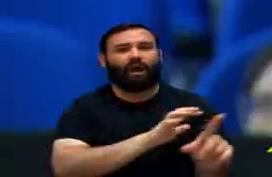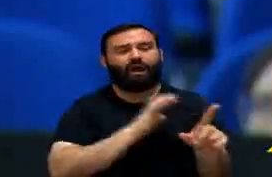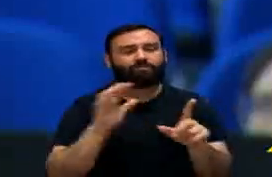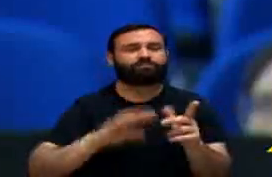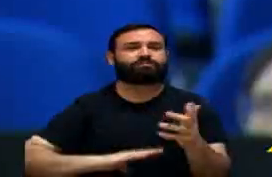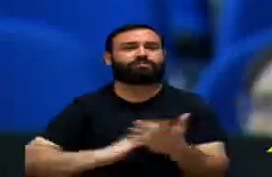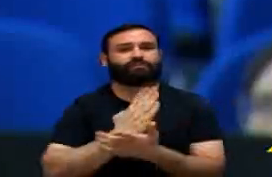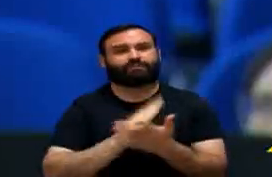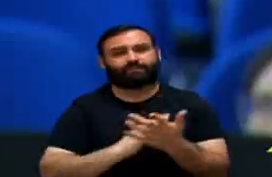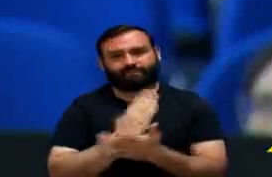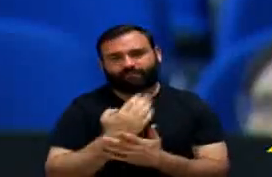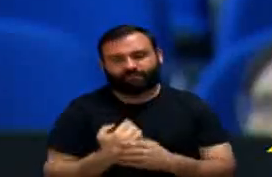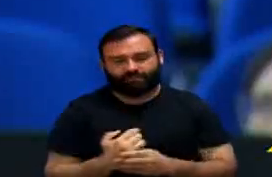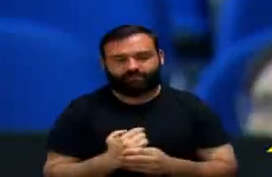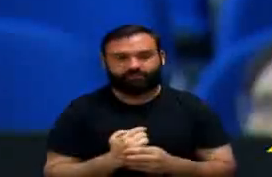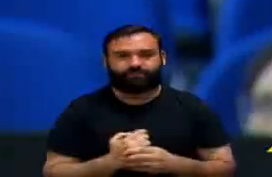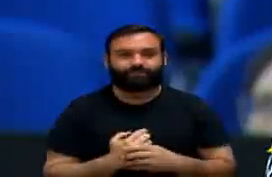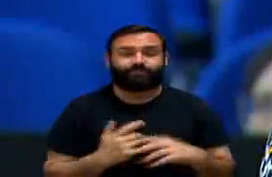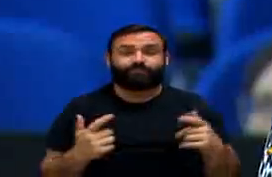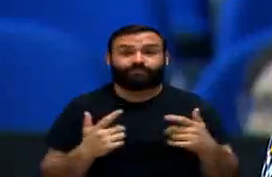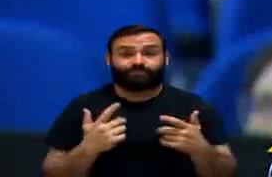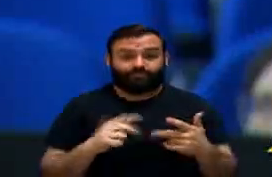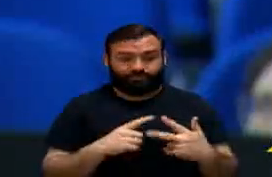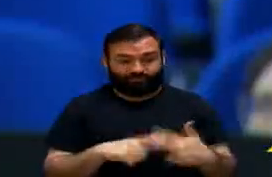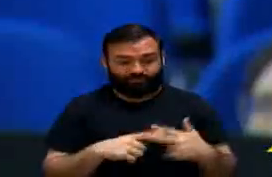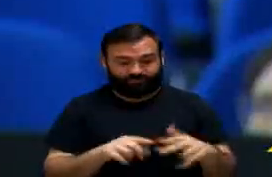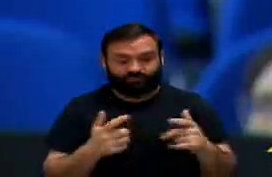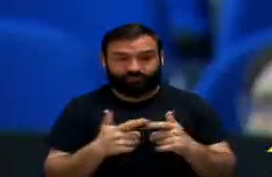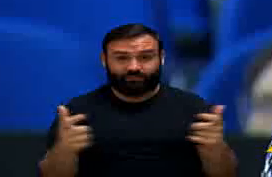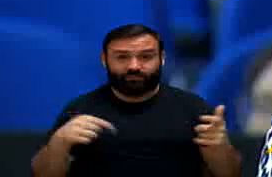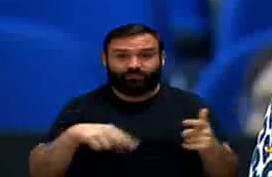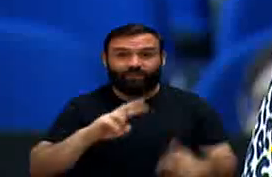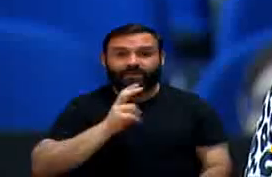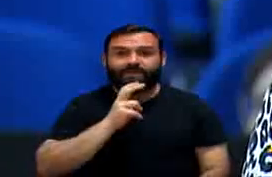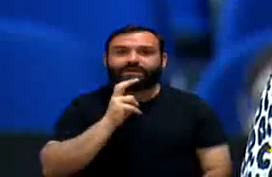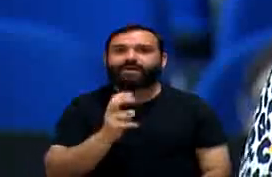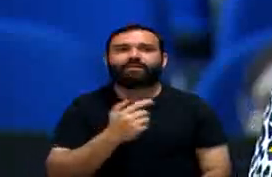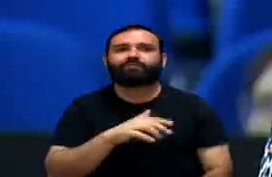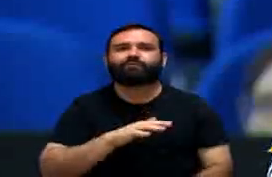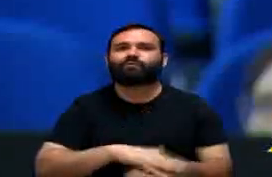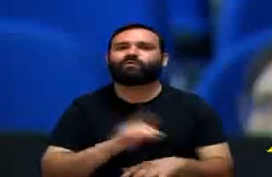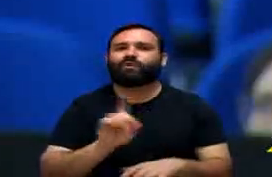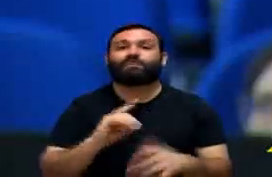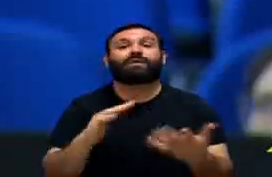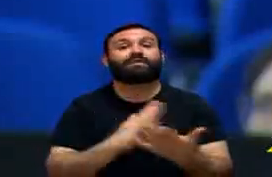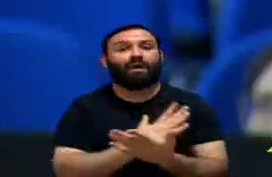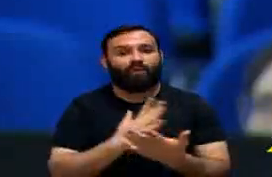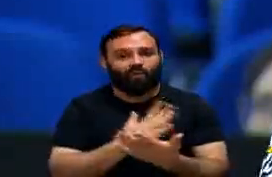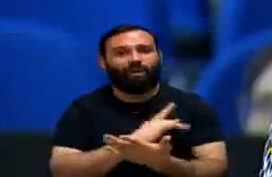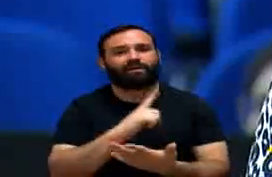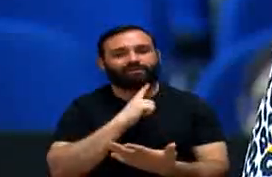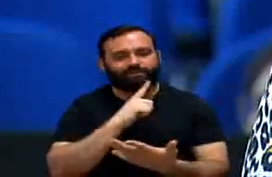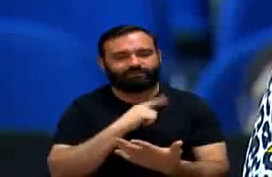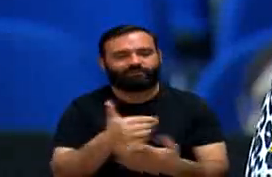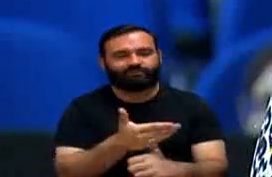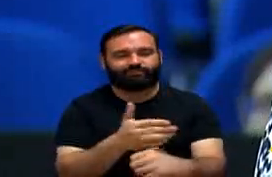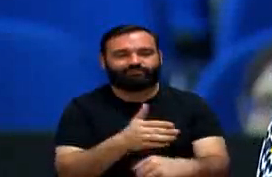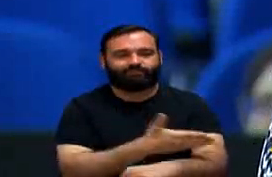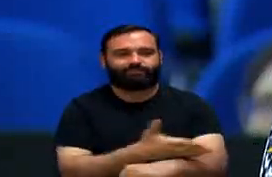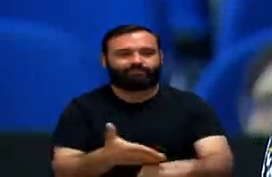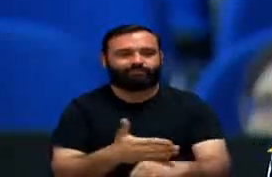dessas oficinas a maioria das oficinas de motos aqui em Sorocaba não faz isso mas algumas fazem